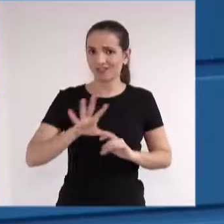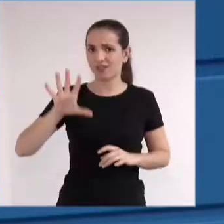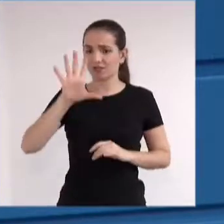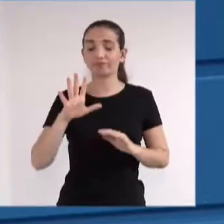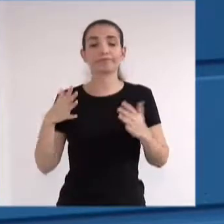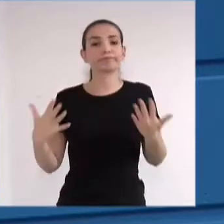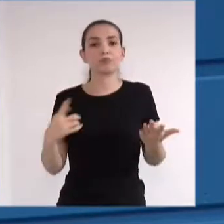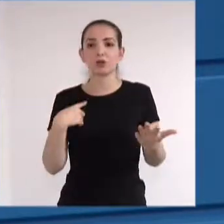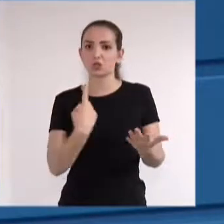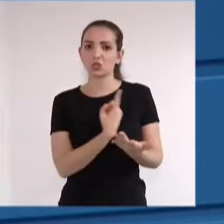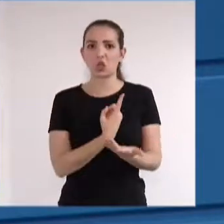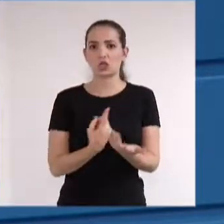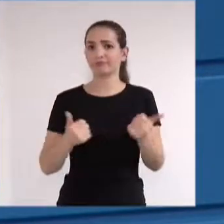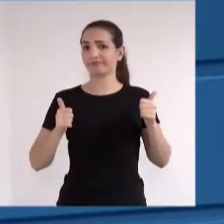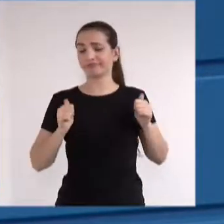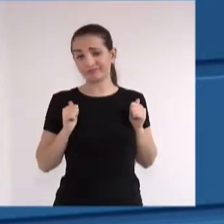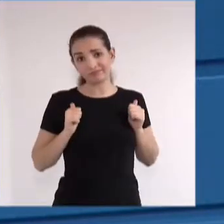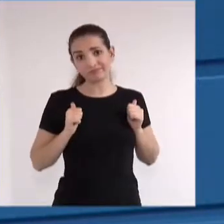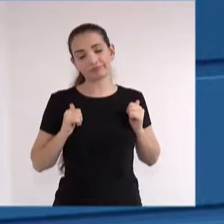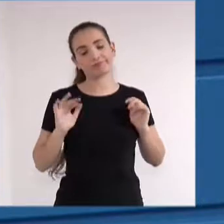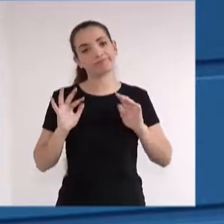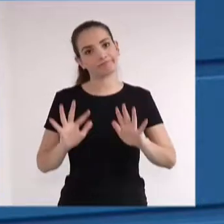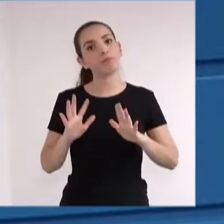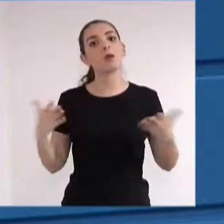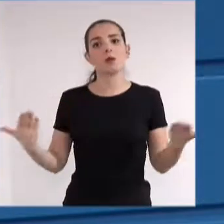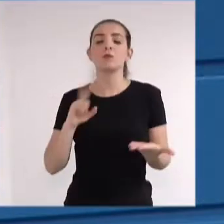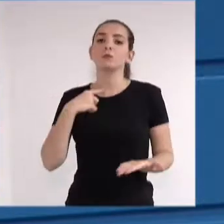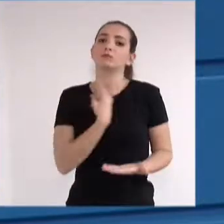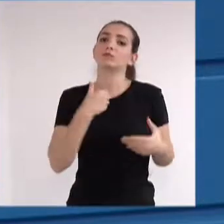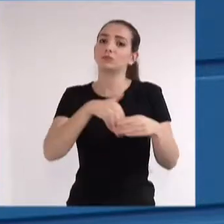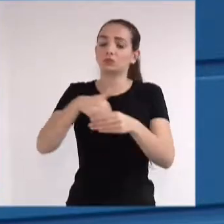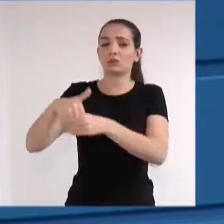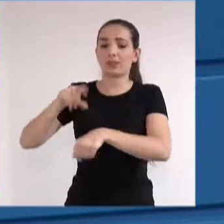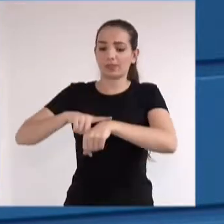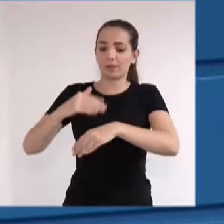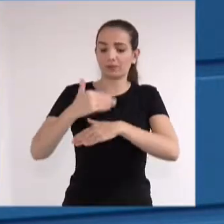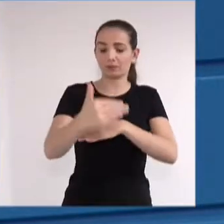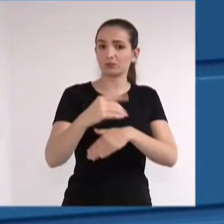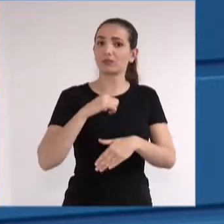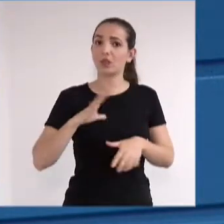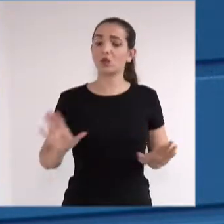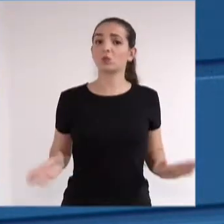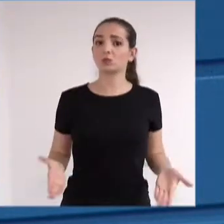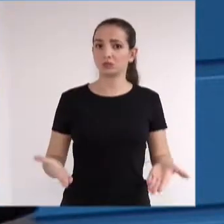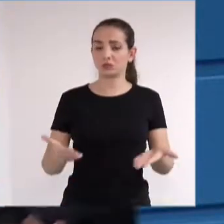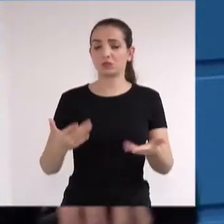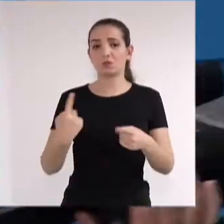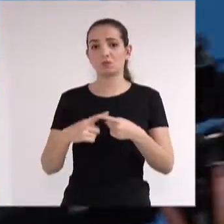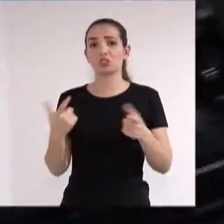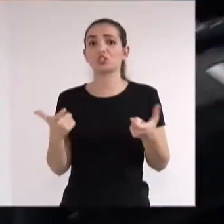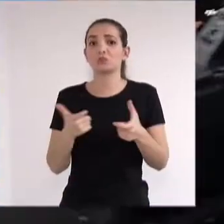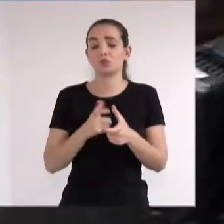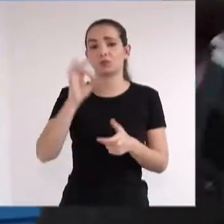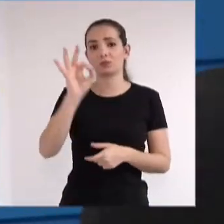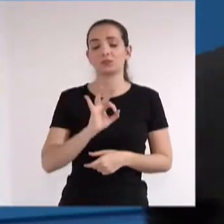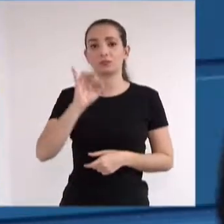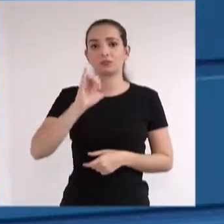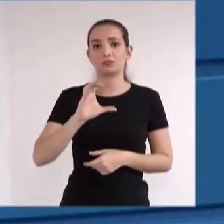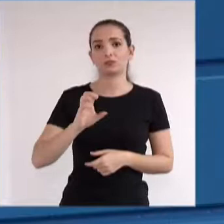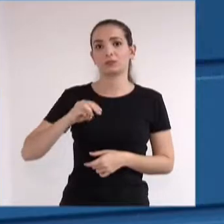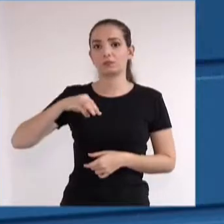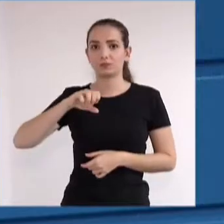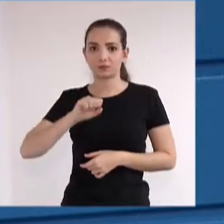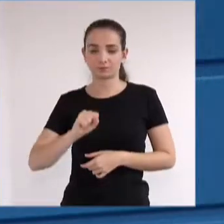nós ficamos de braços cruzados. Agora nós vamos votar daqui a pouco o incentivo aí para diminuir a alíquota do ICMS do